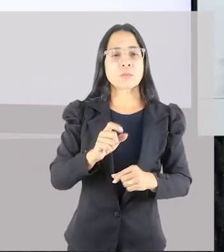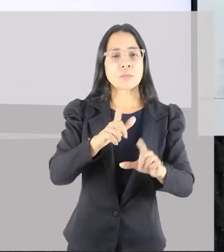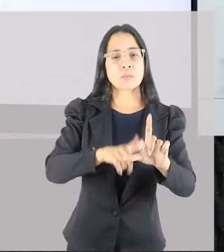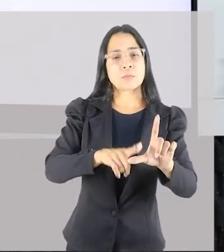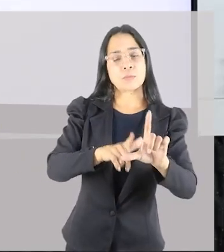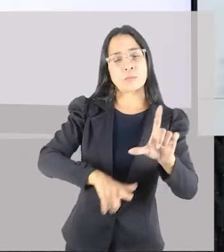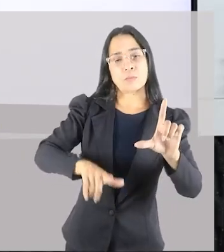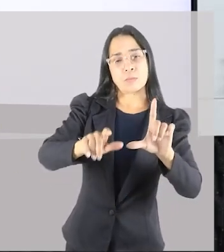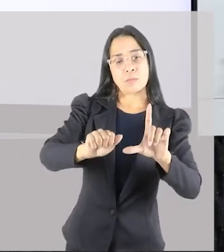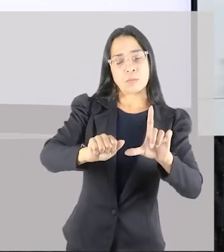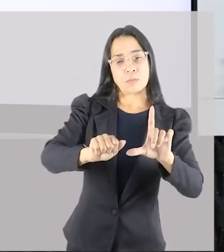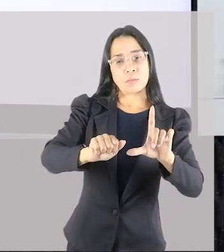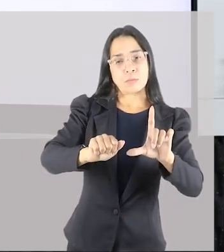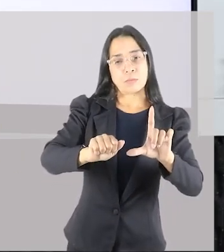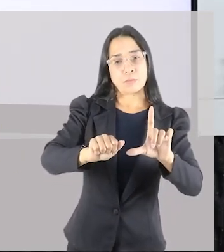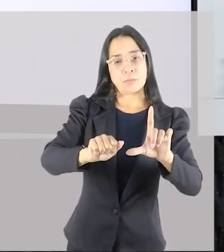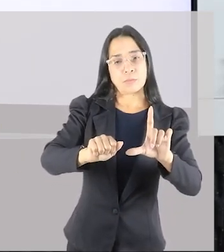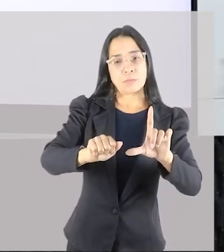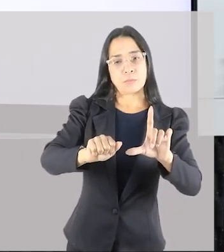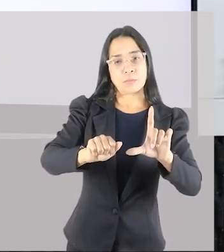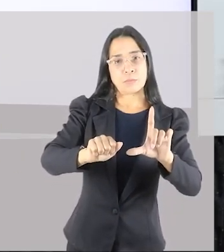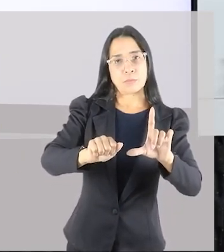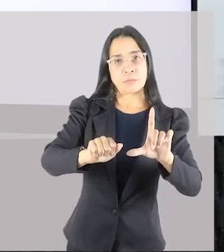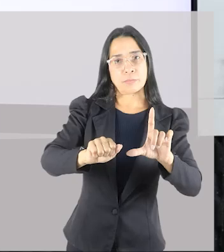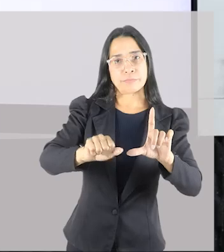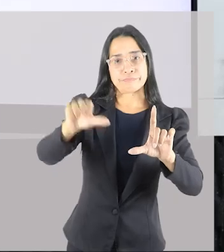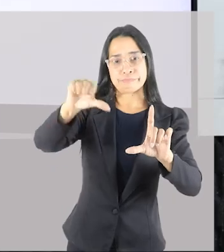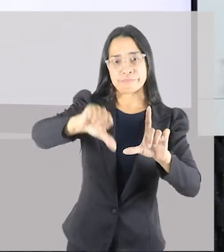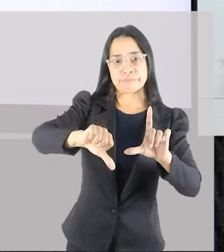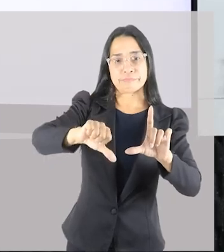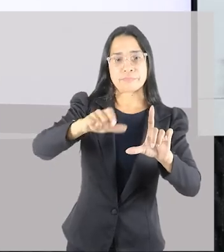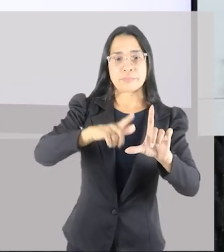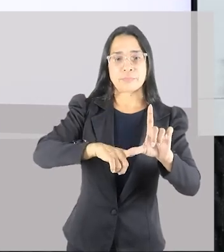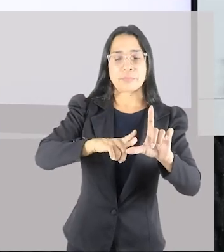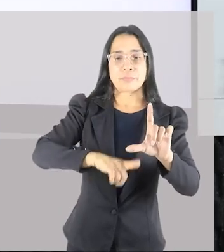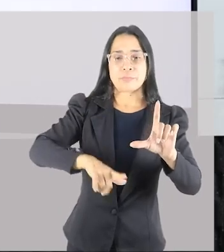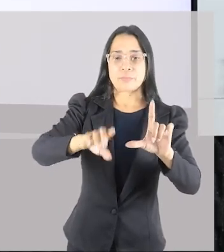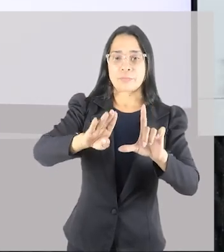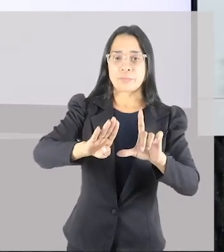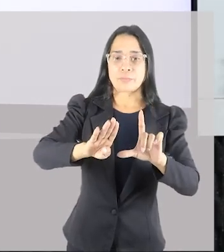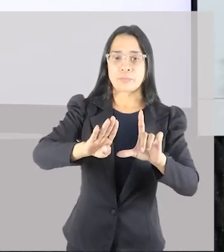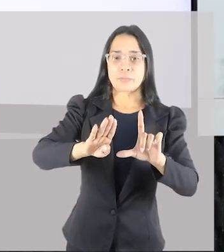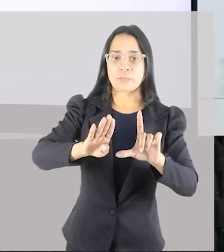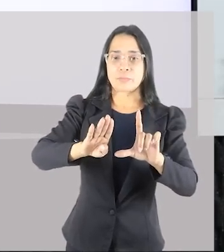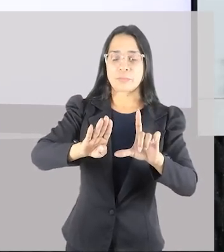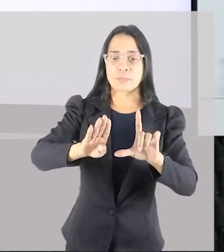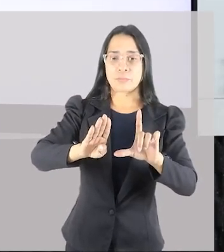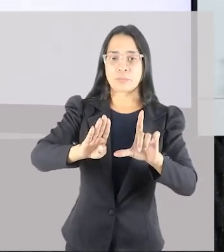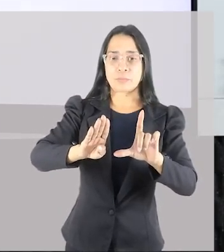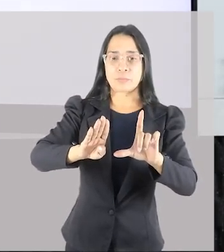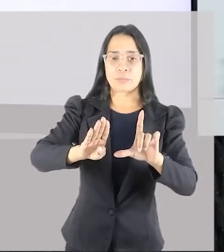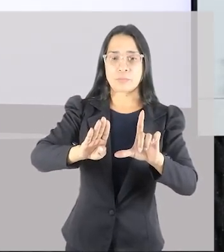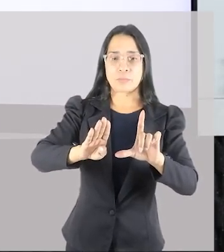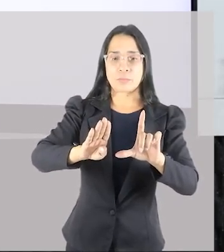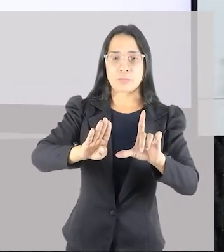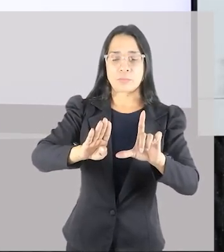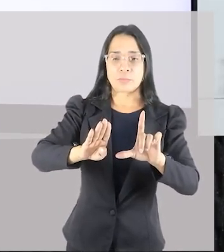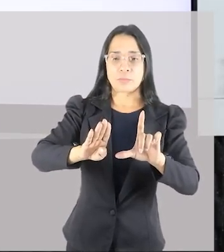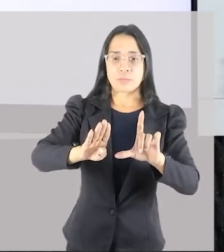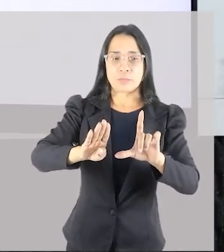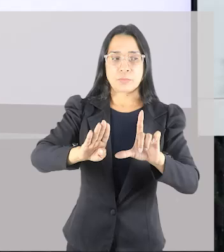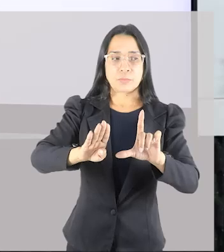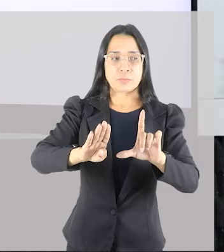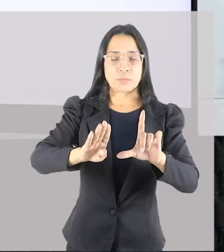é um catolicismo social péssimo isso né gente péssimo Será que seria um socialismo top San